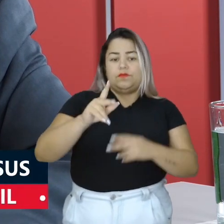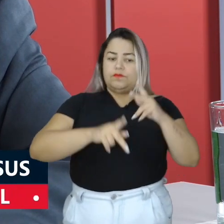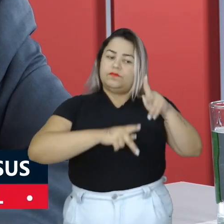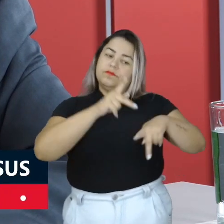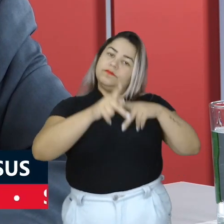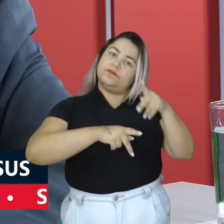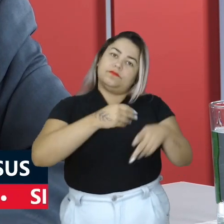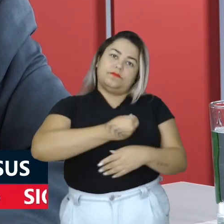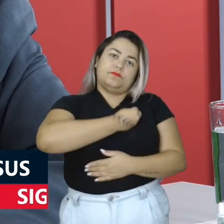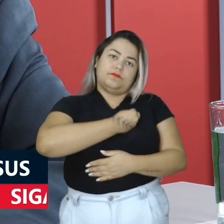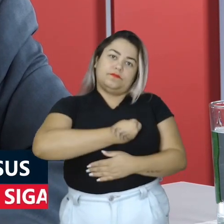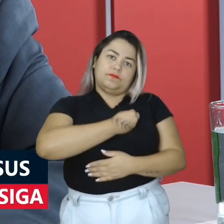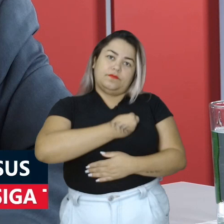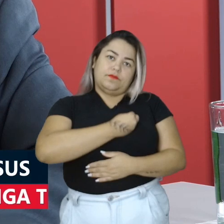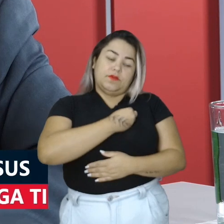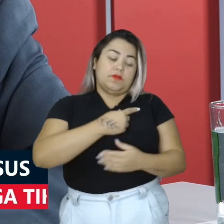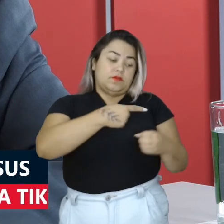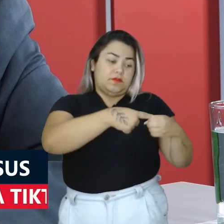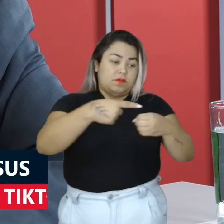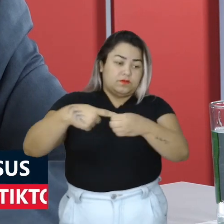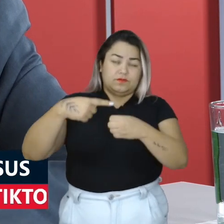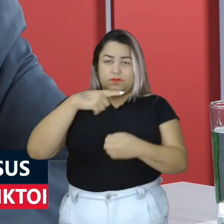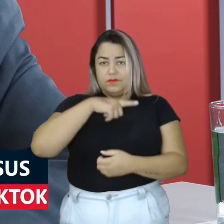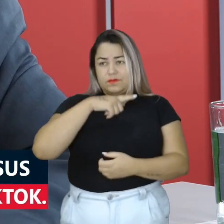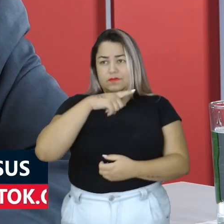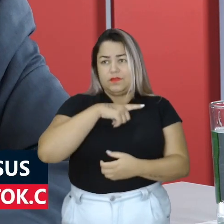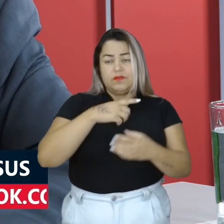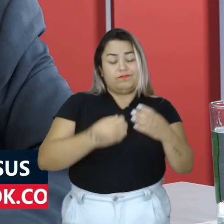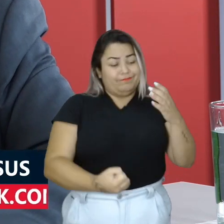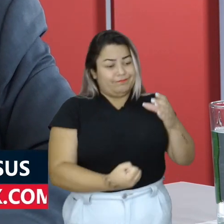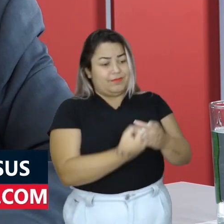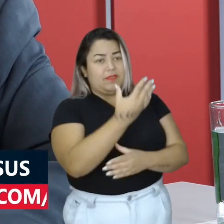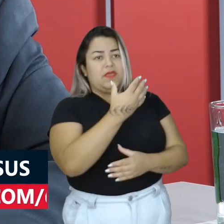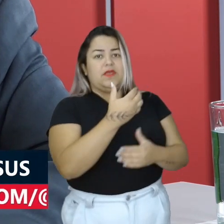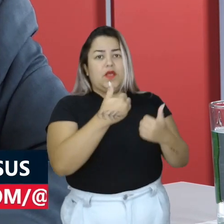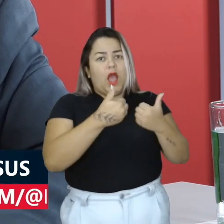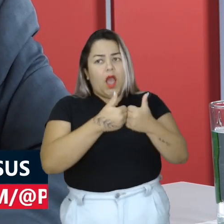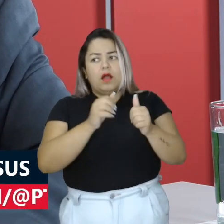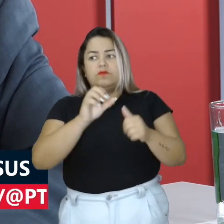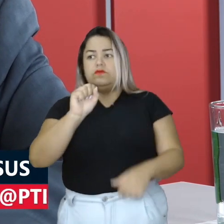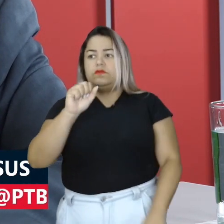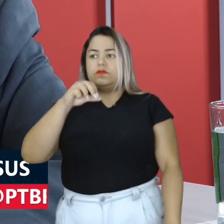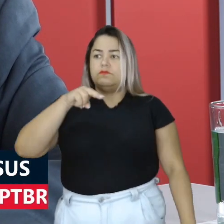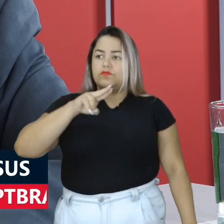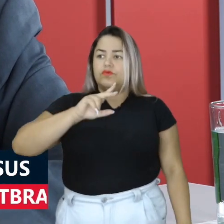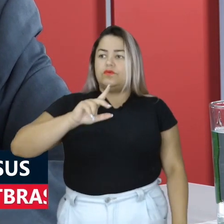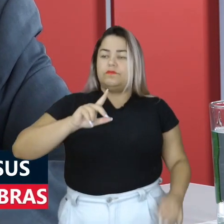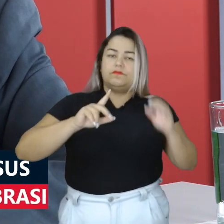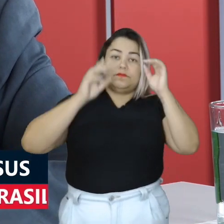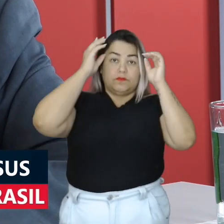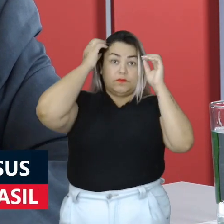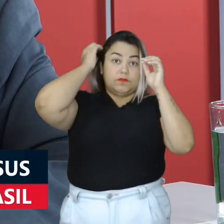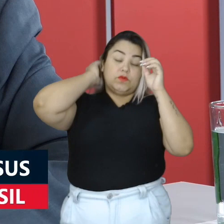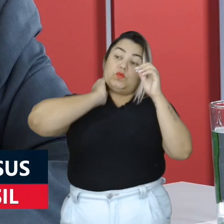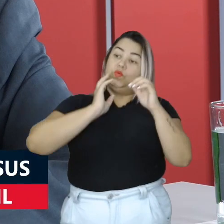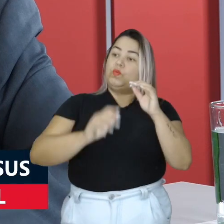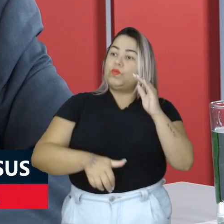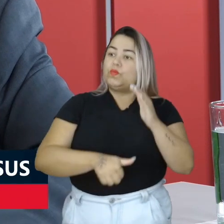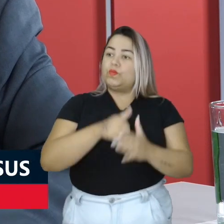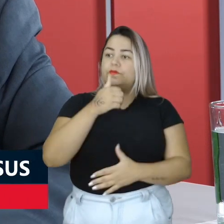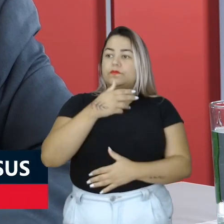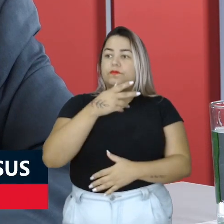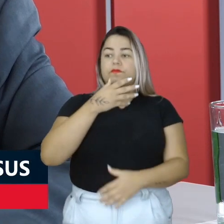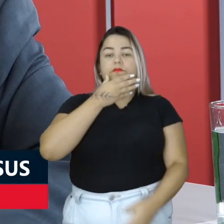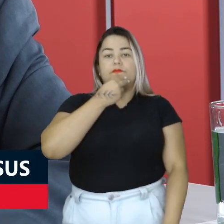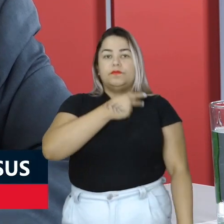vivendo em cidades com SAMU. Porque nós participamos da criação do SAMU. Eu era secretário de Atenção à Saúde no primeiro governo do presidente Lula,